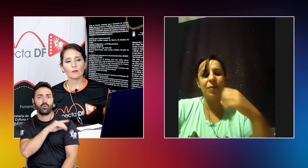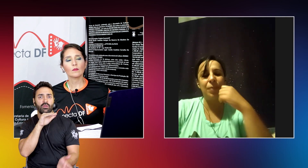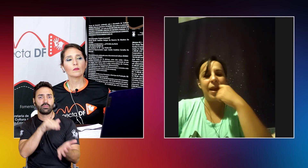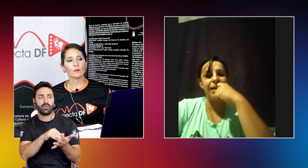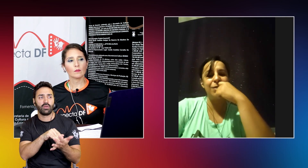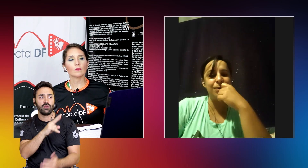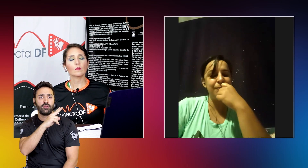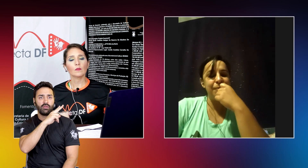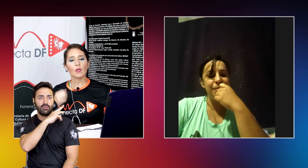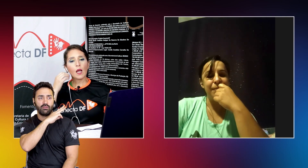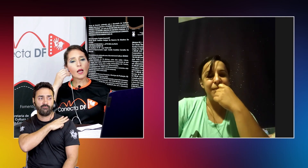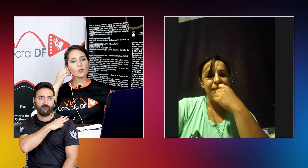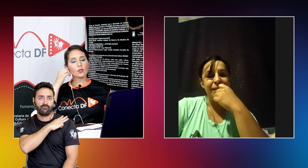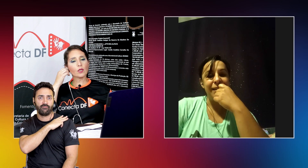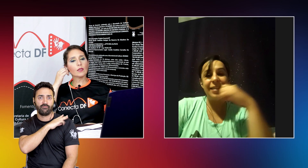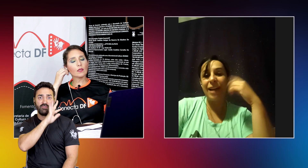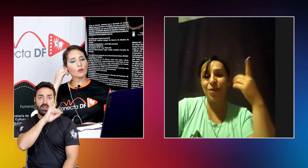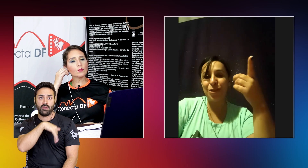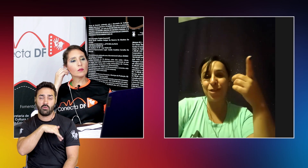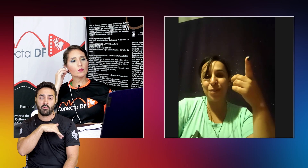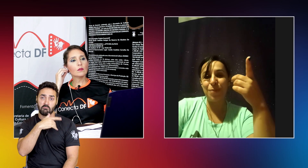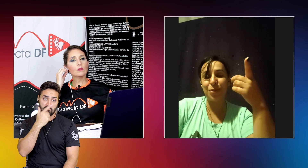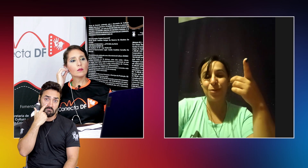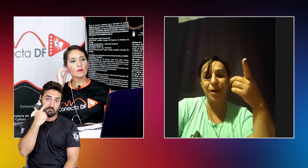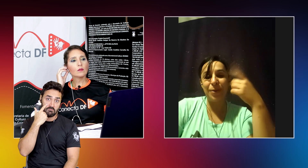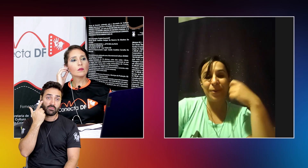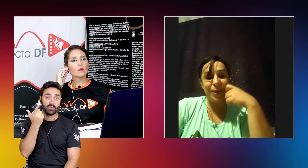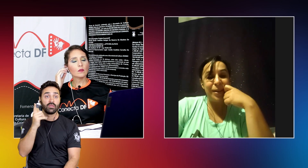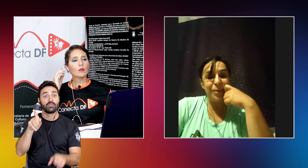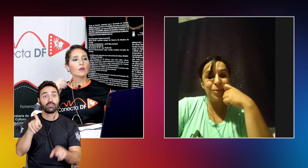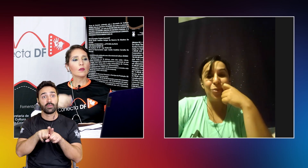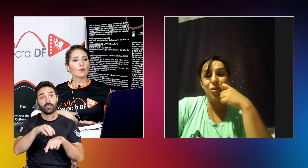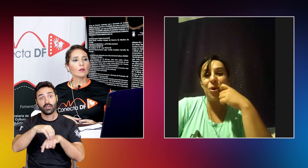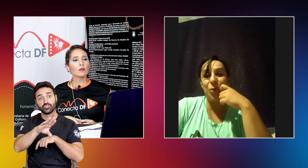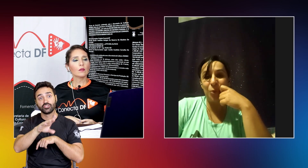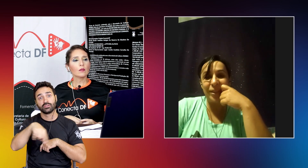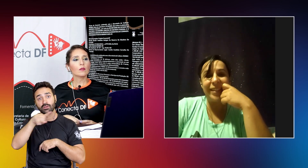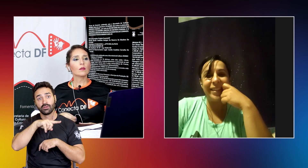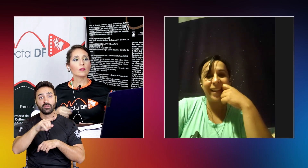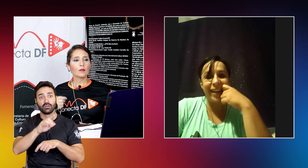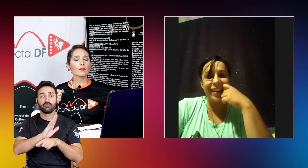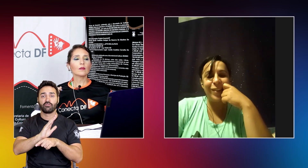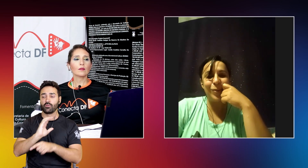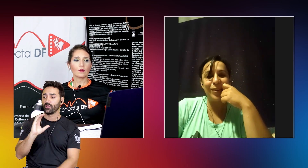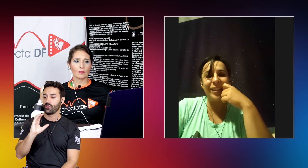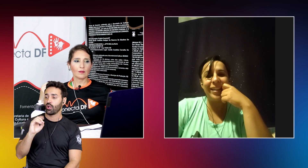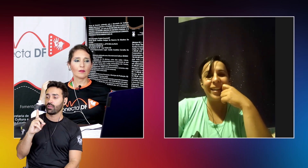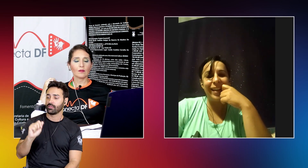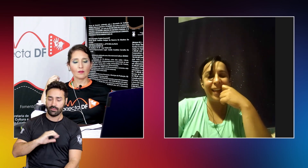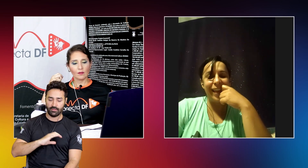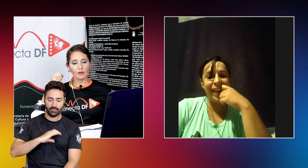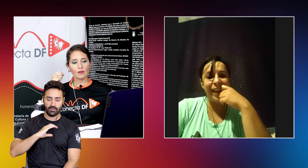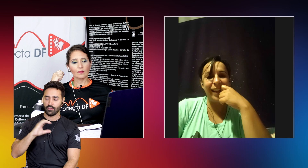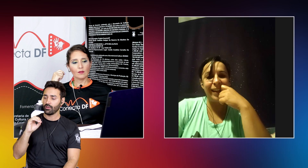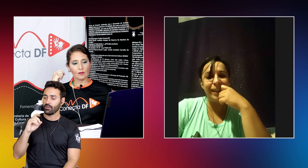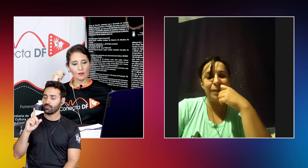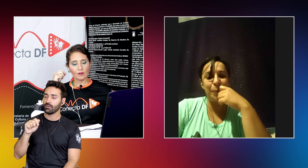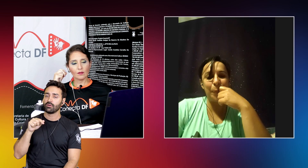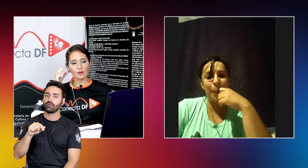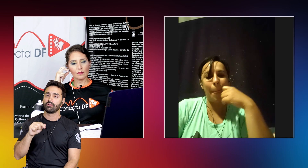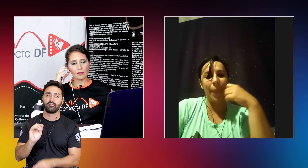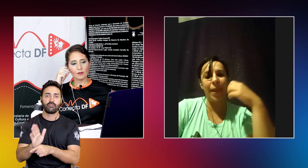ensino médio. A gente ainda não... O pessoal do filme Coda, tá? Que o Coda